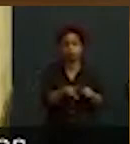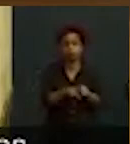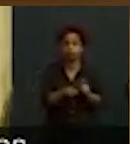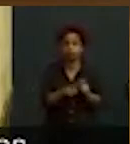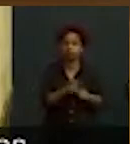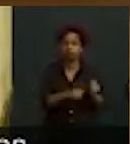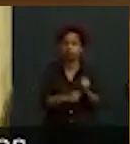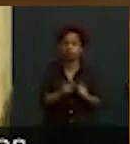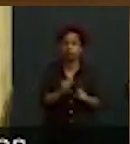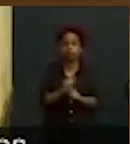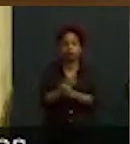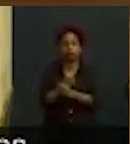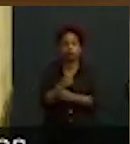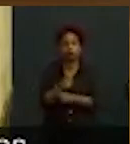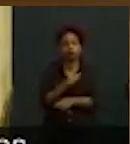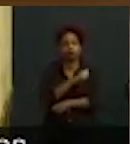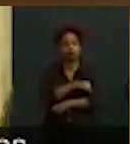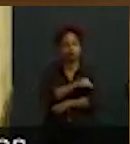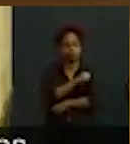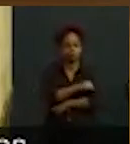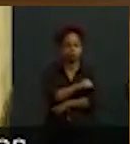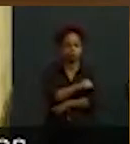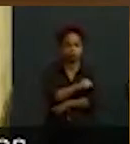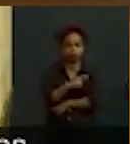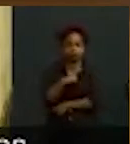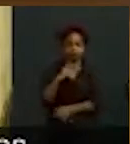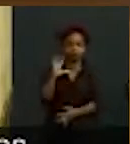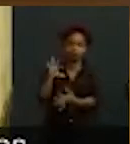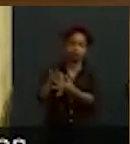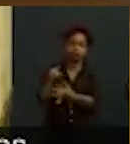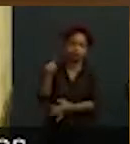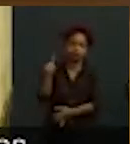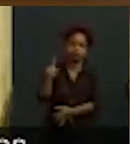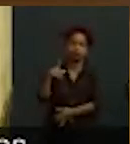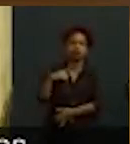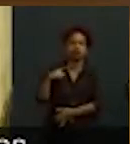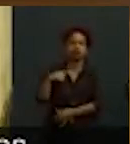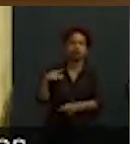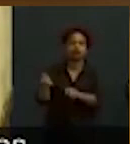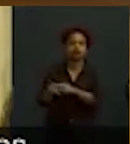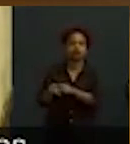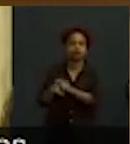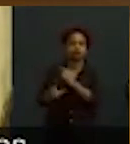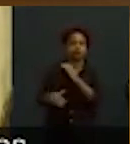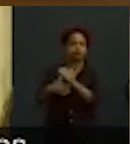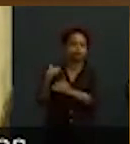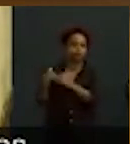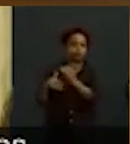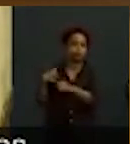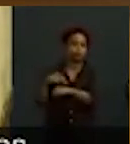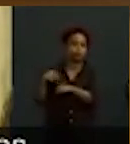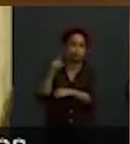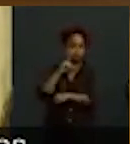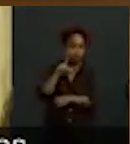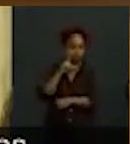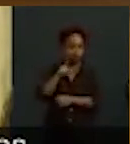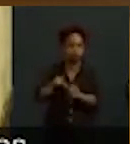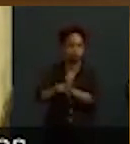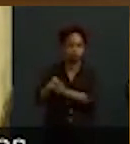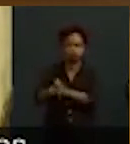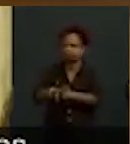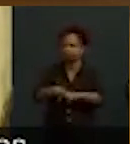pela PUC-RJ, com intercâmbio em Harvard. Desenvolveu atividades de